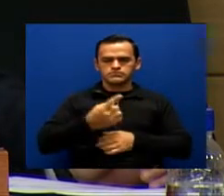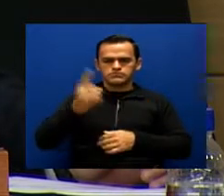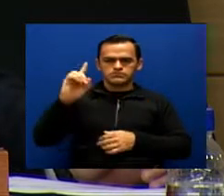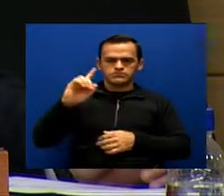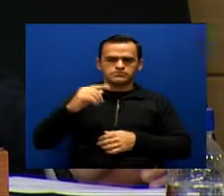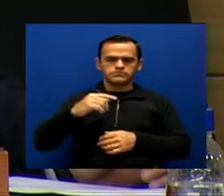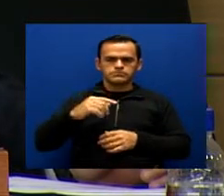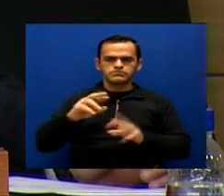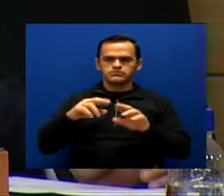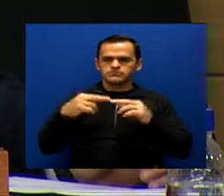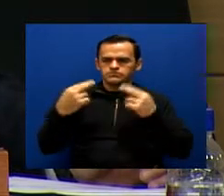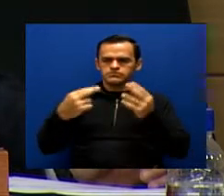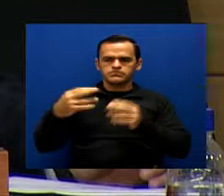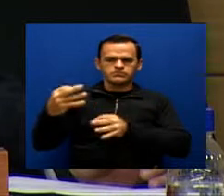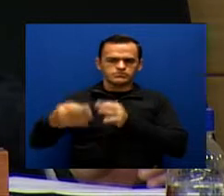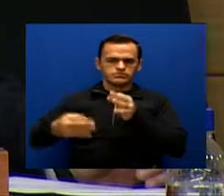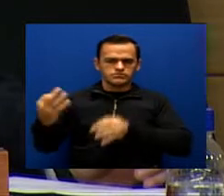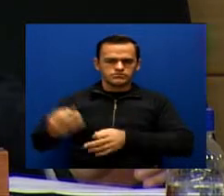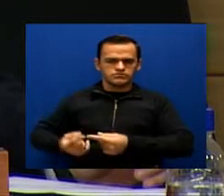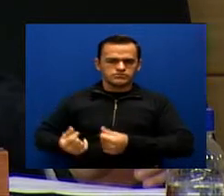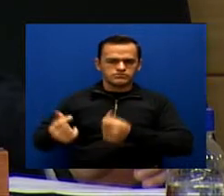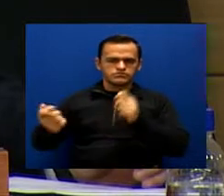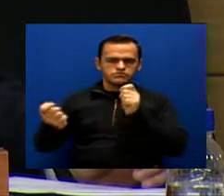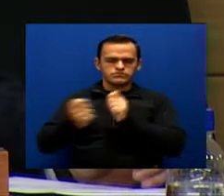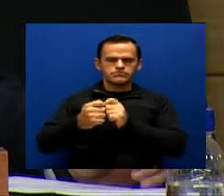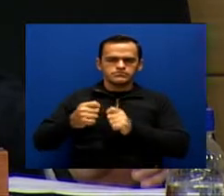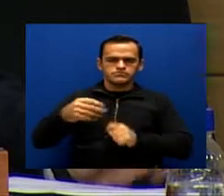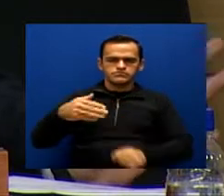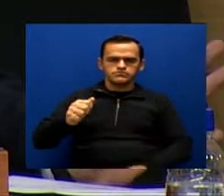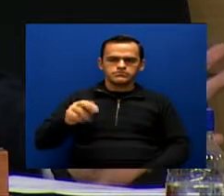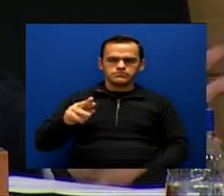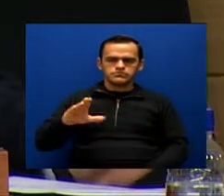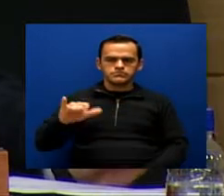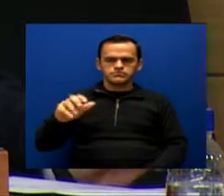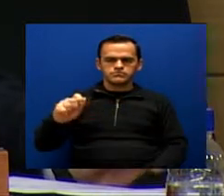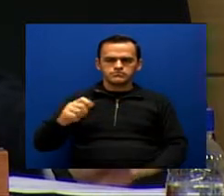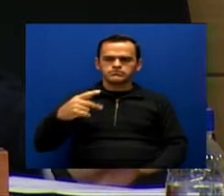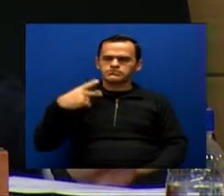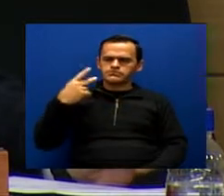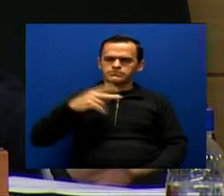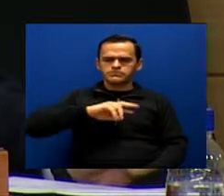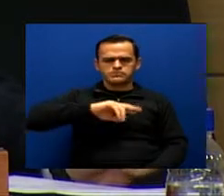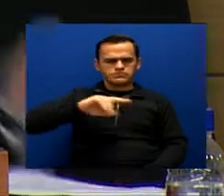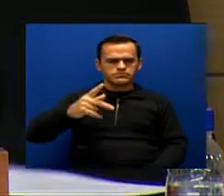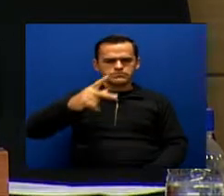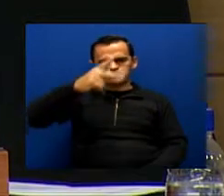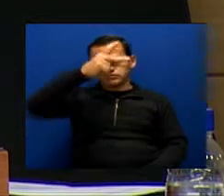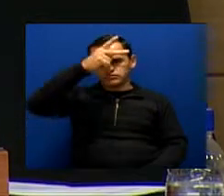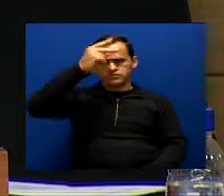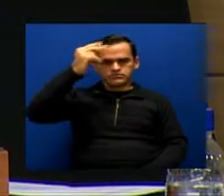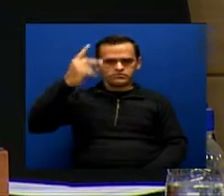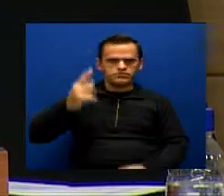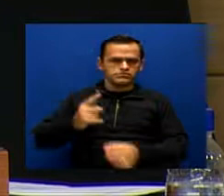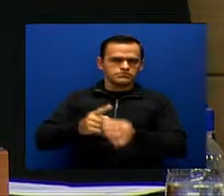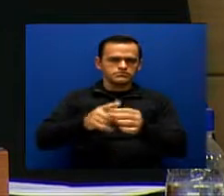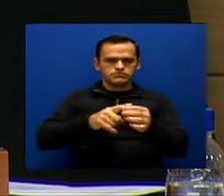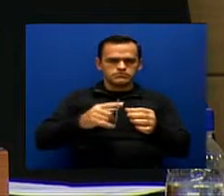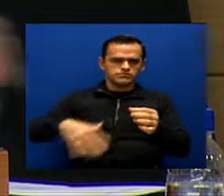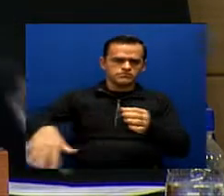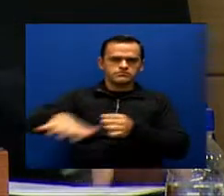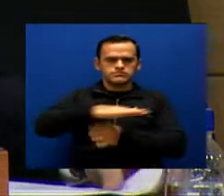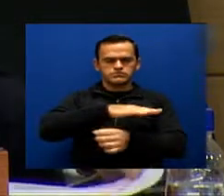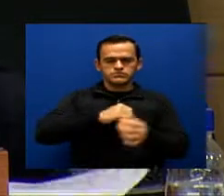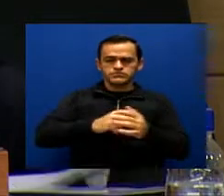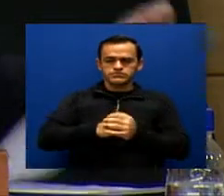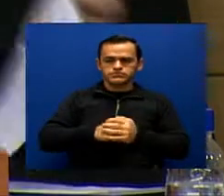na reunião do Tribunal de Contas, junto com a doutora Márcia e vários vereadores e prefeitos da nossa região metropolitana,